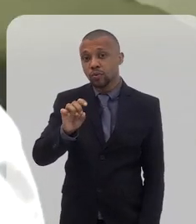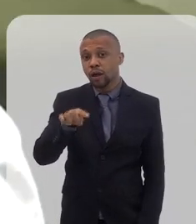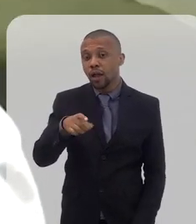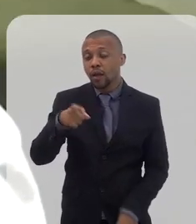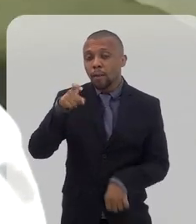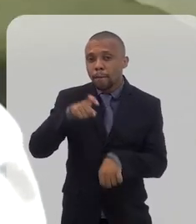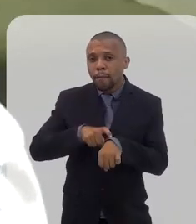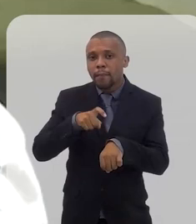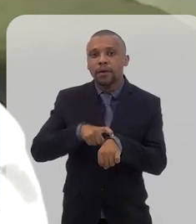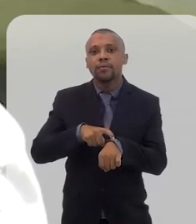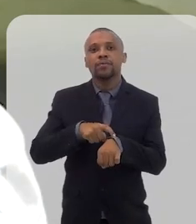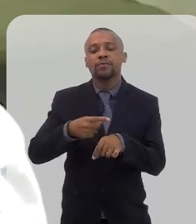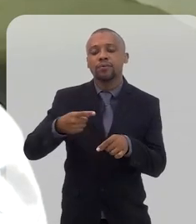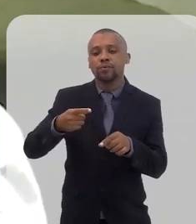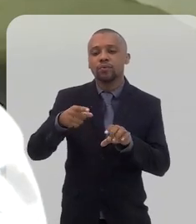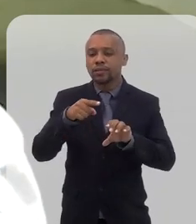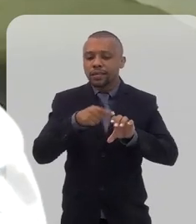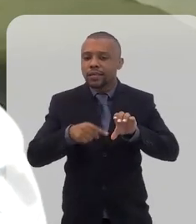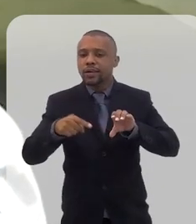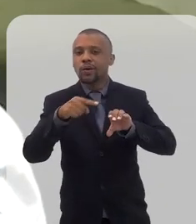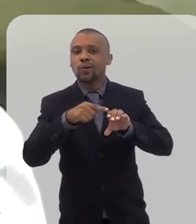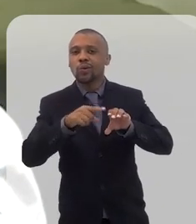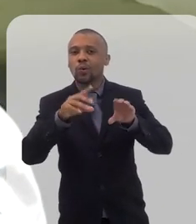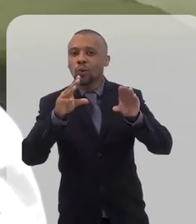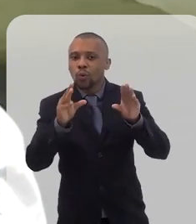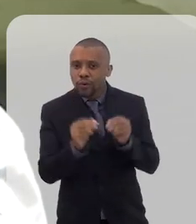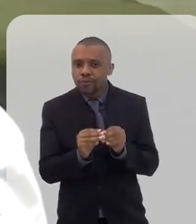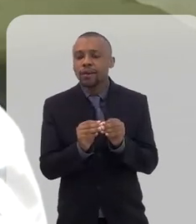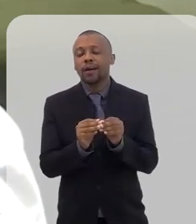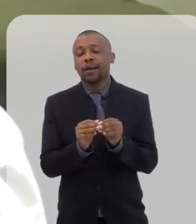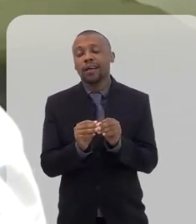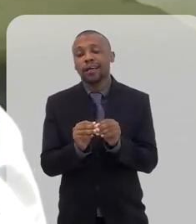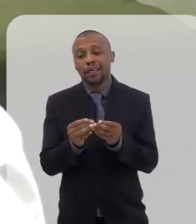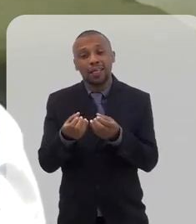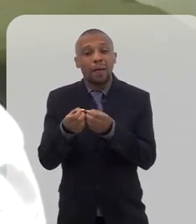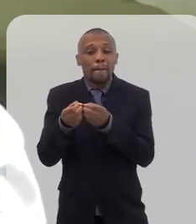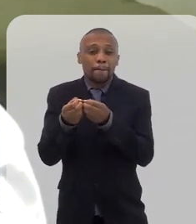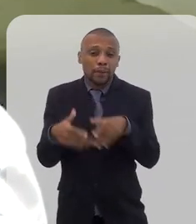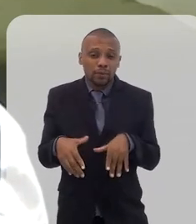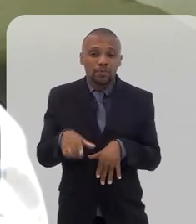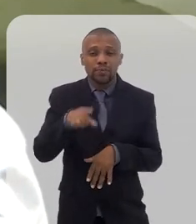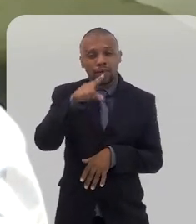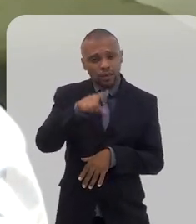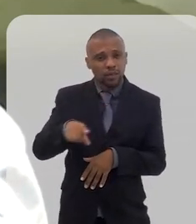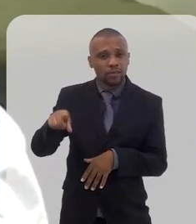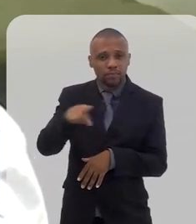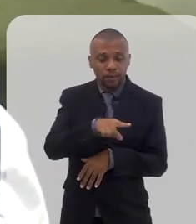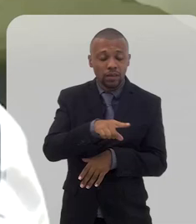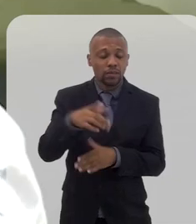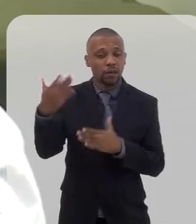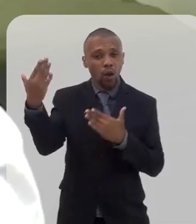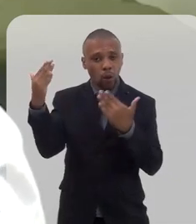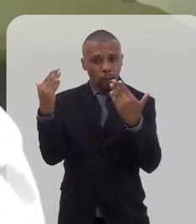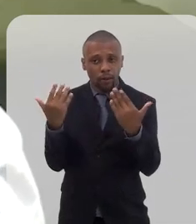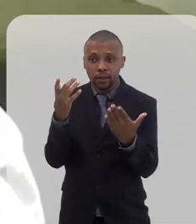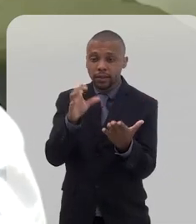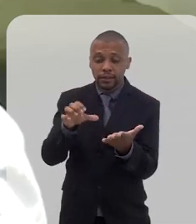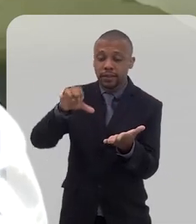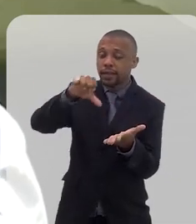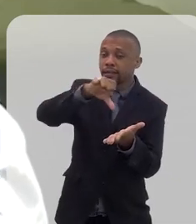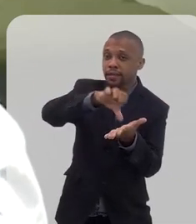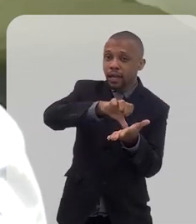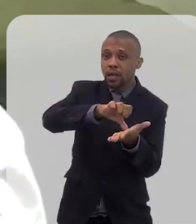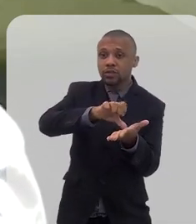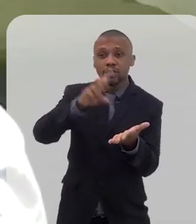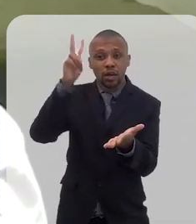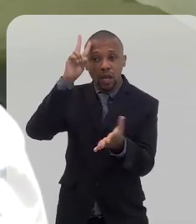fechamento de ciclo, né? Até por isso é muito prejudicial esse adiamento, até tanto pela comparabilidade da série histórica,